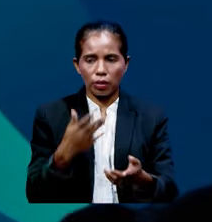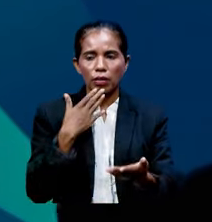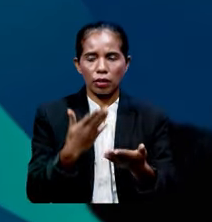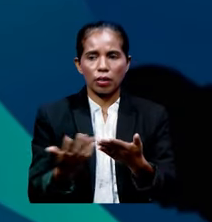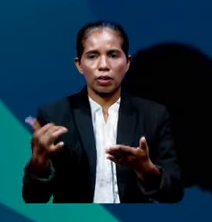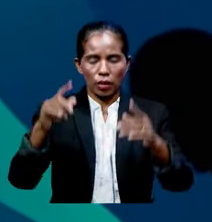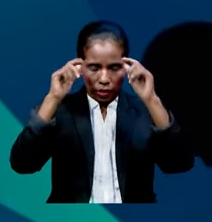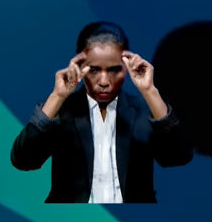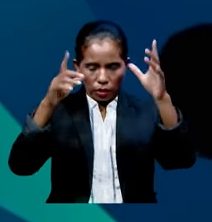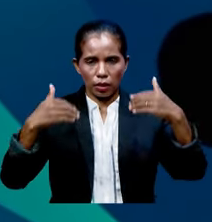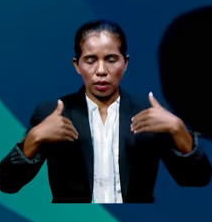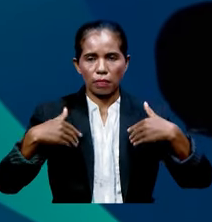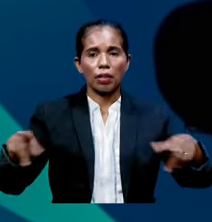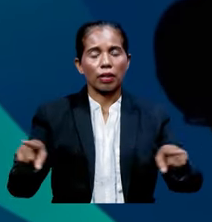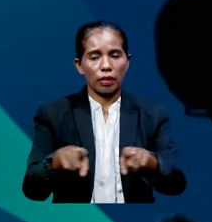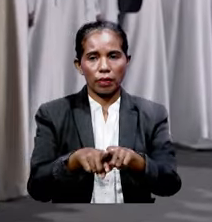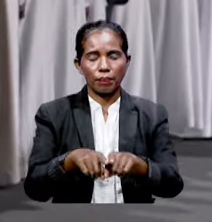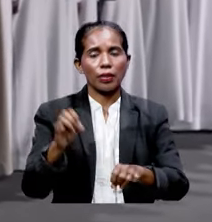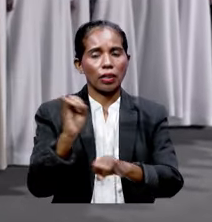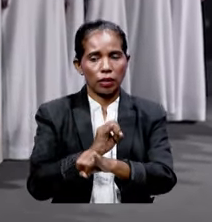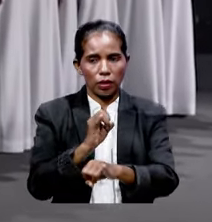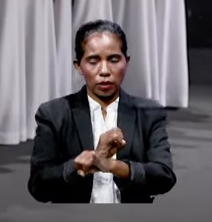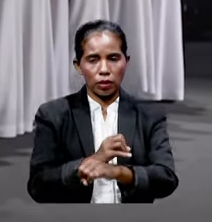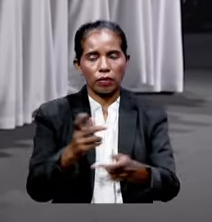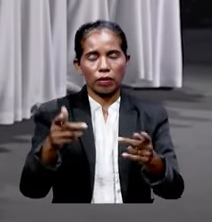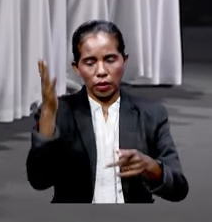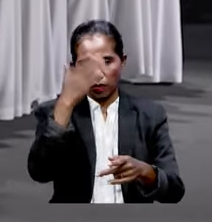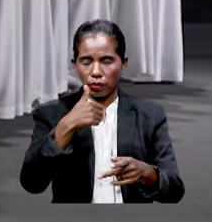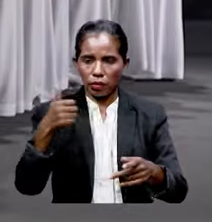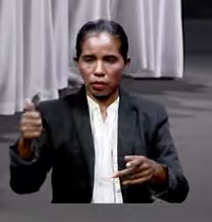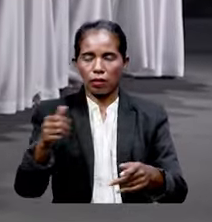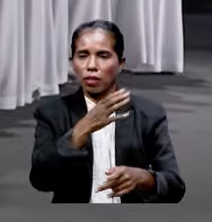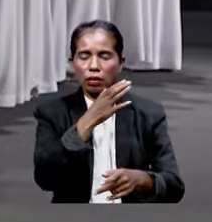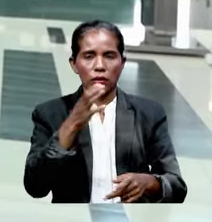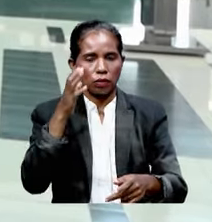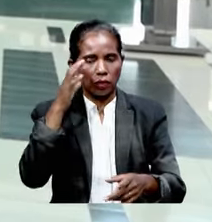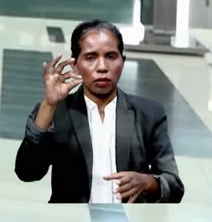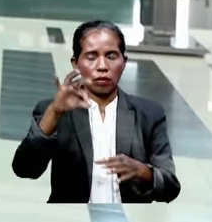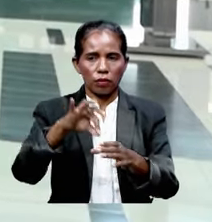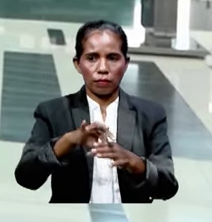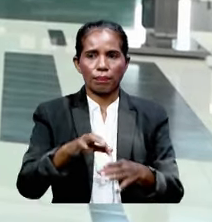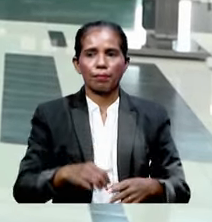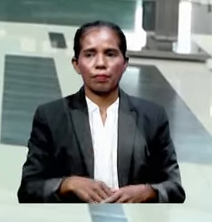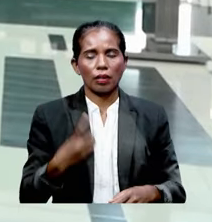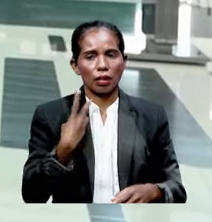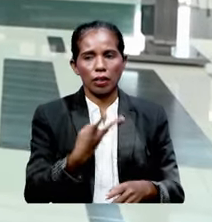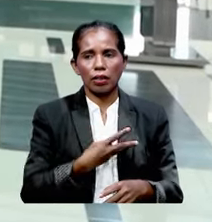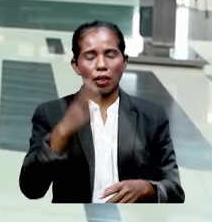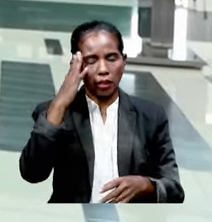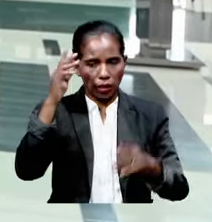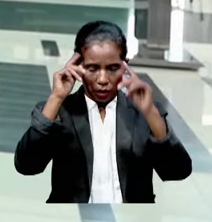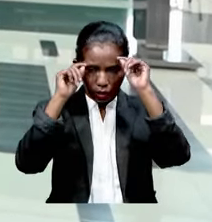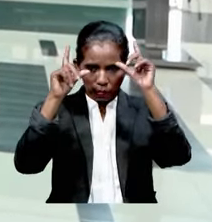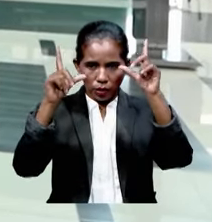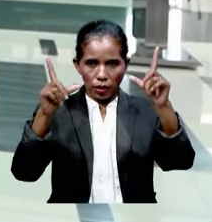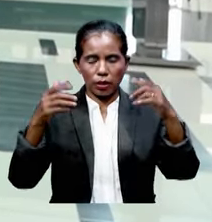né, Timor-Leste e Hamakanesan, indústria, turismo, agricultura, no produção agrícola. Aí está a tena que está com Timor-Leste, né,